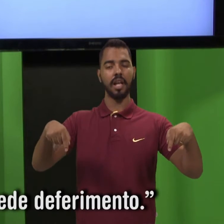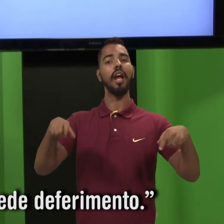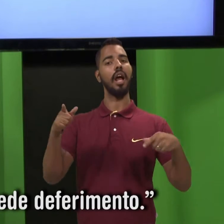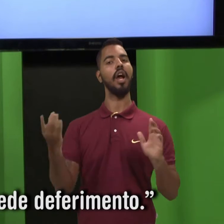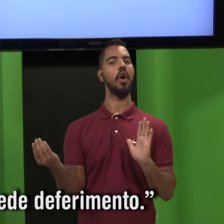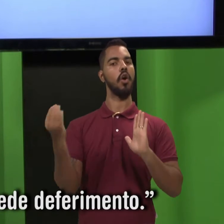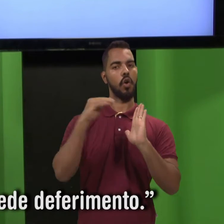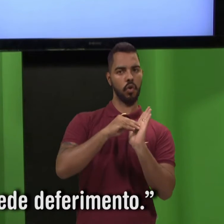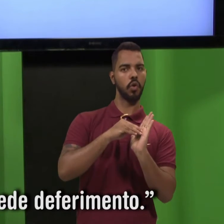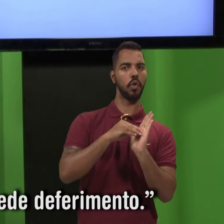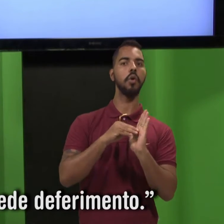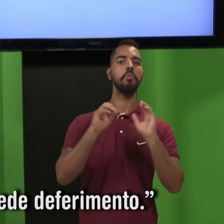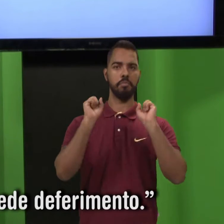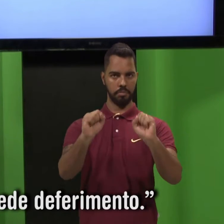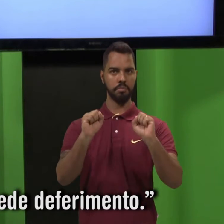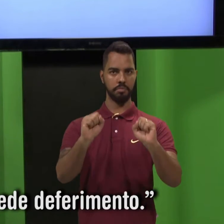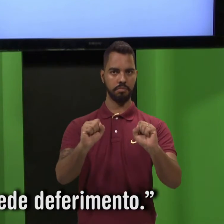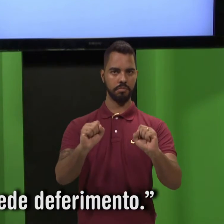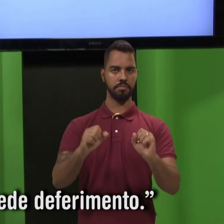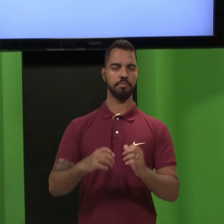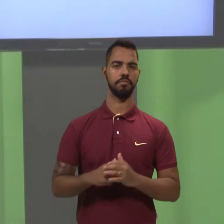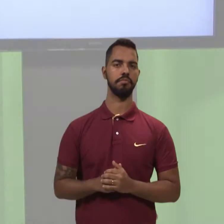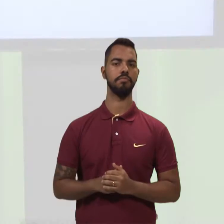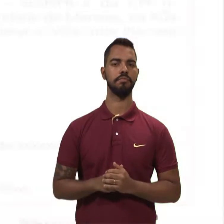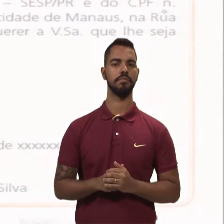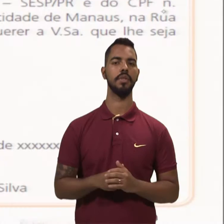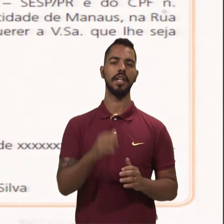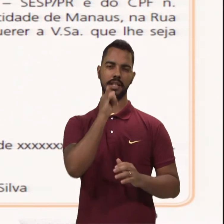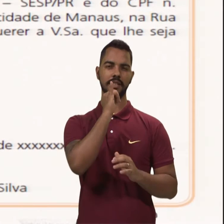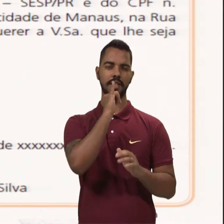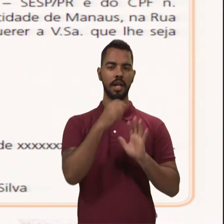ser utilizadas. Vamos dar uma olhada nesse exemplo